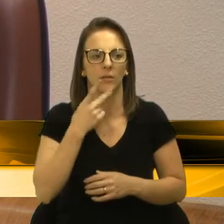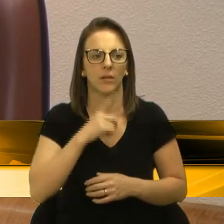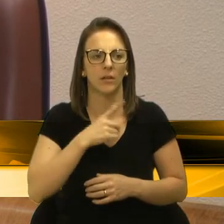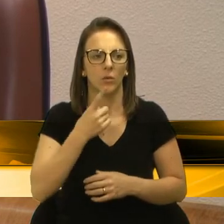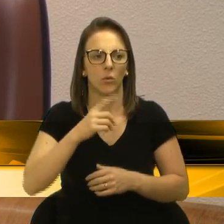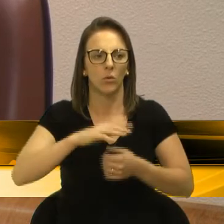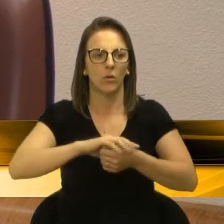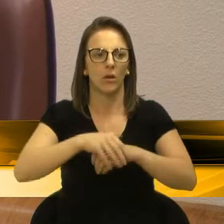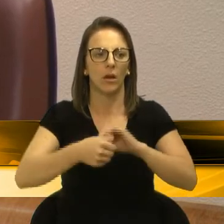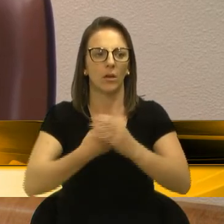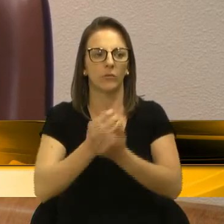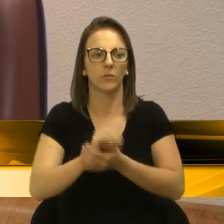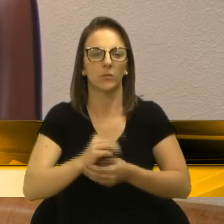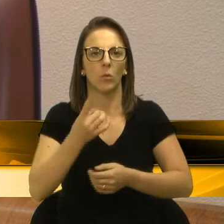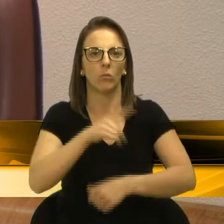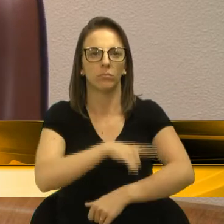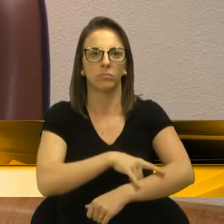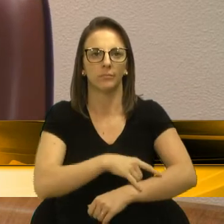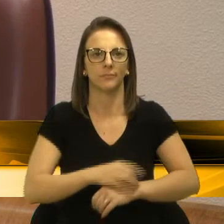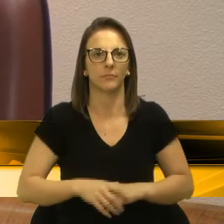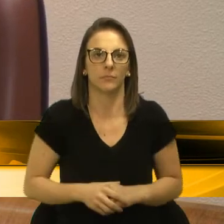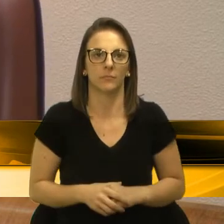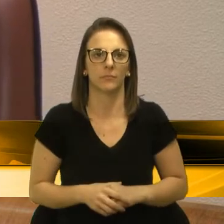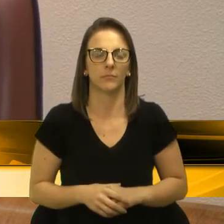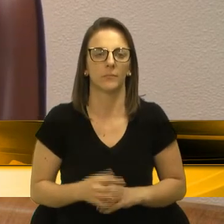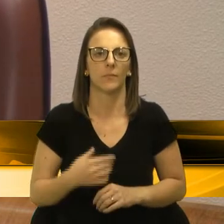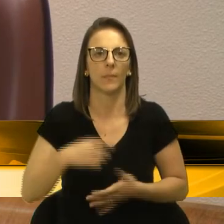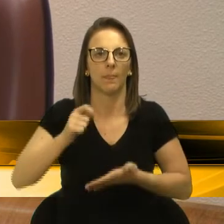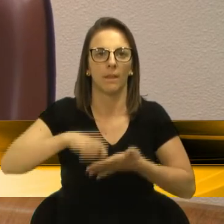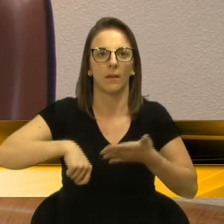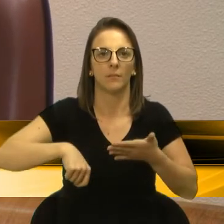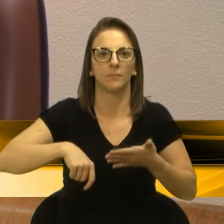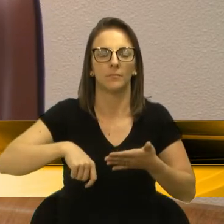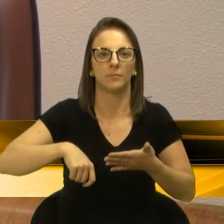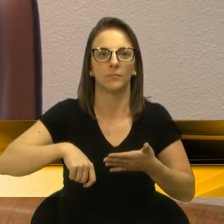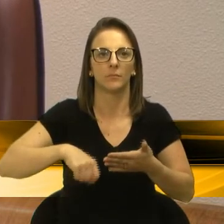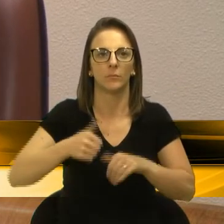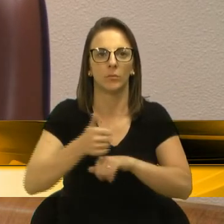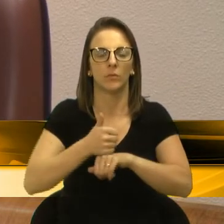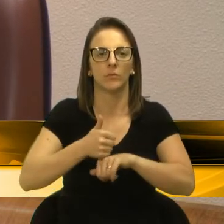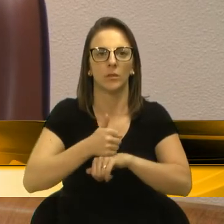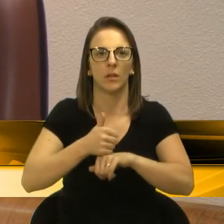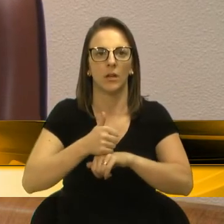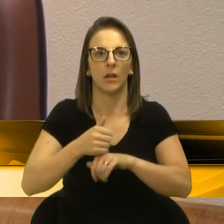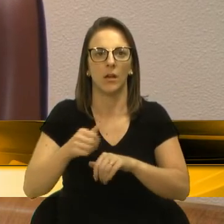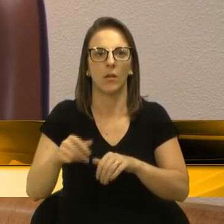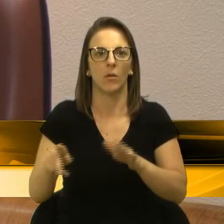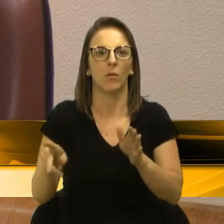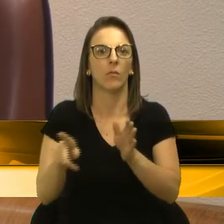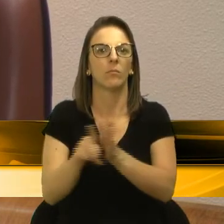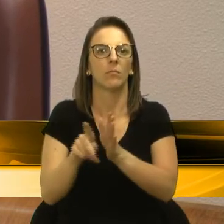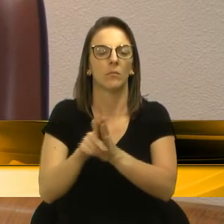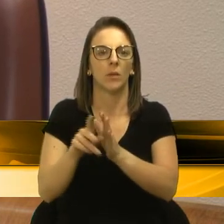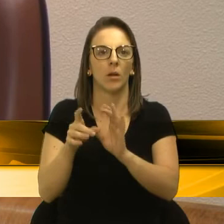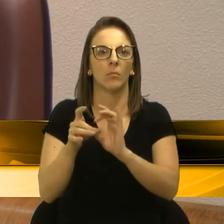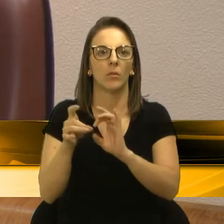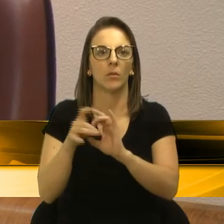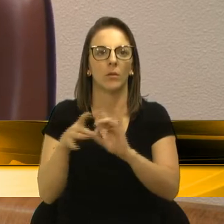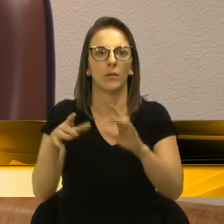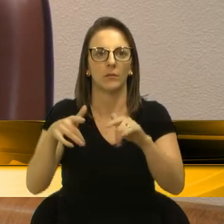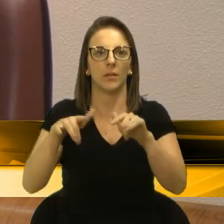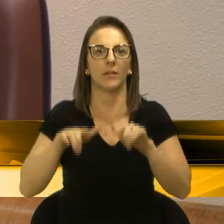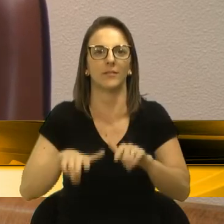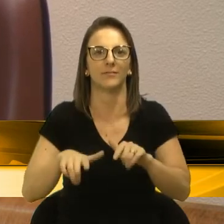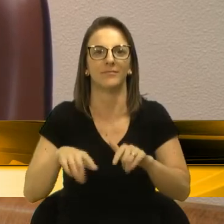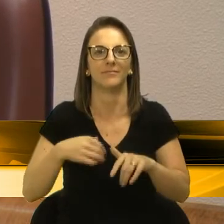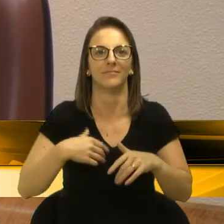pertinente em vigor. 2. Termo assinado por profissional devidamente habilitado atestando que o